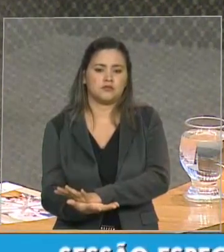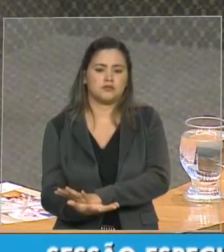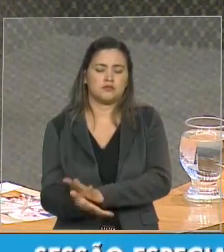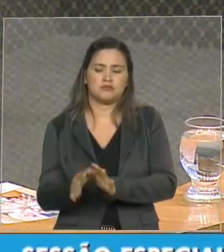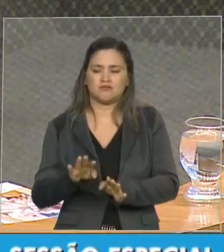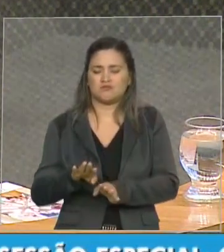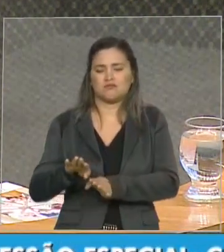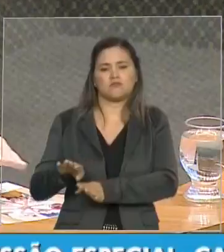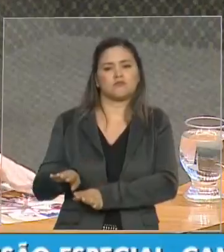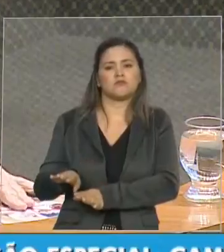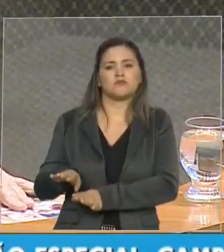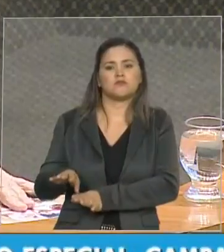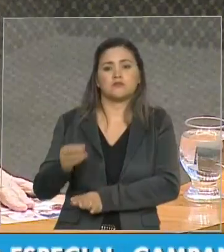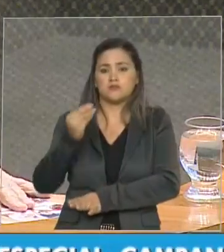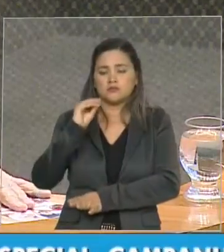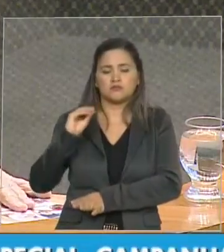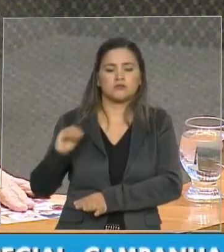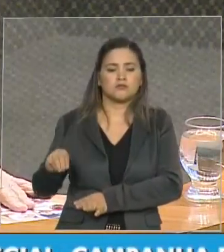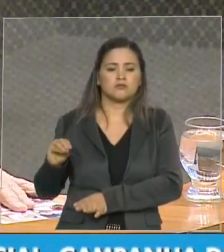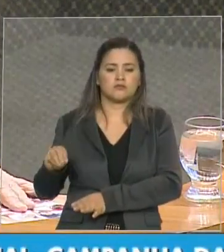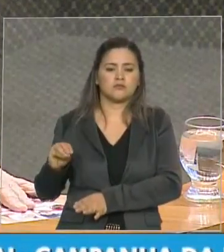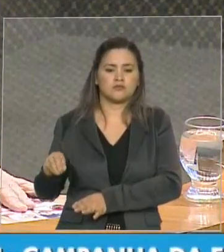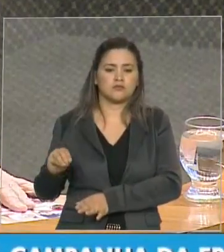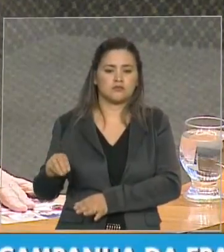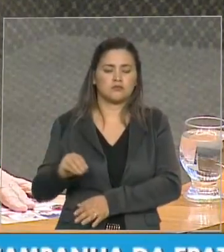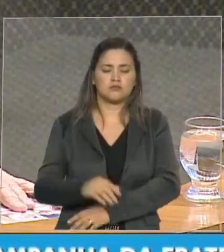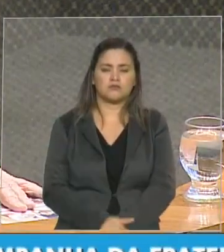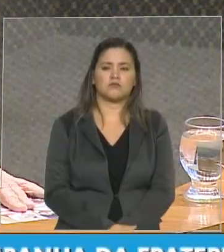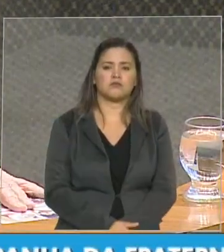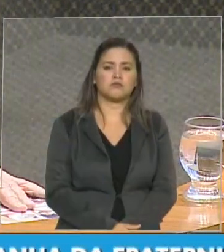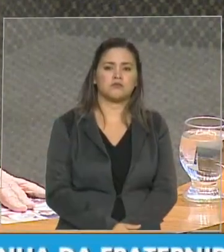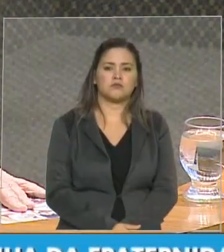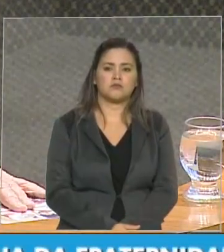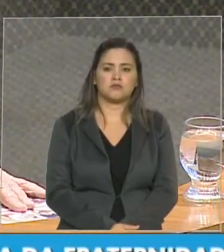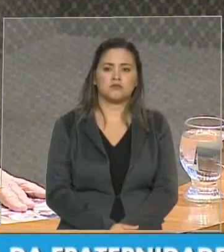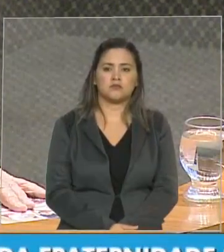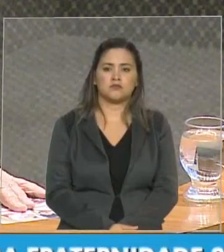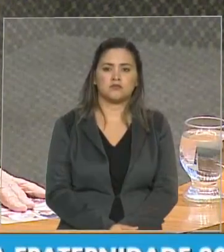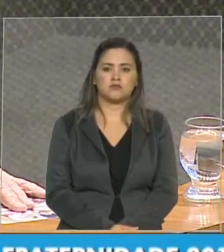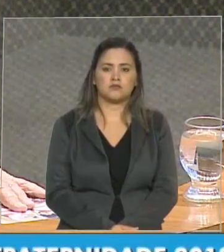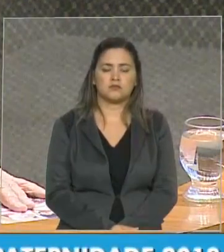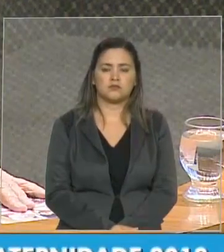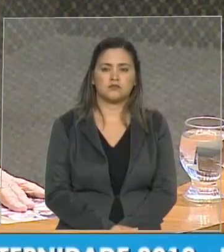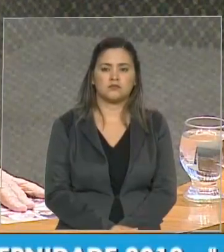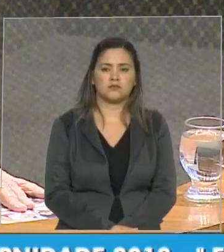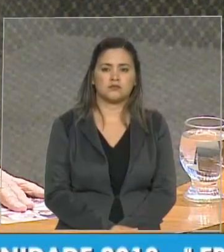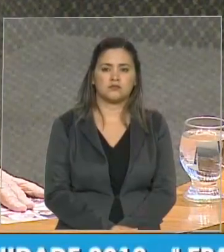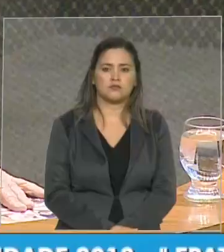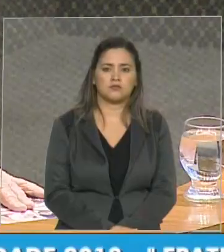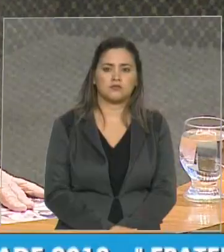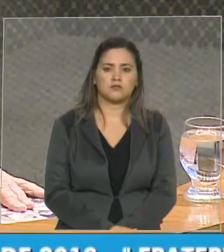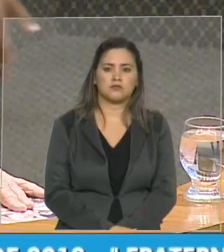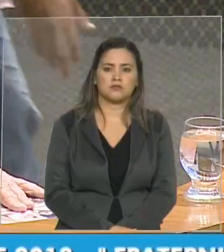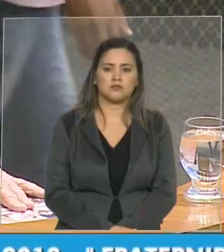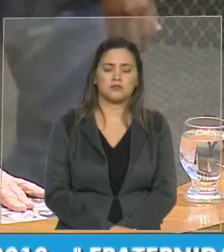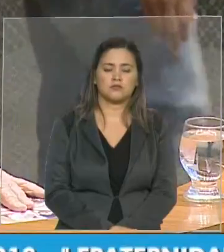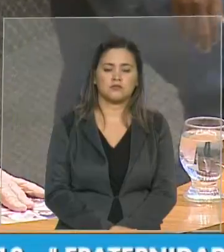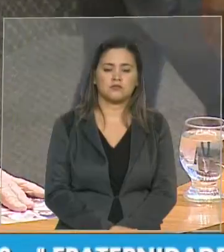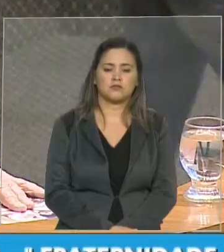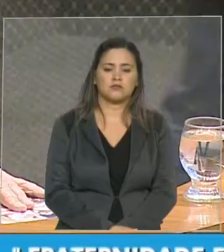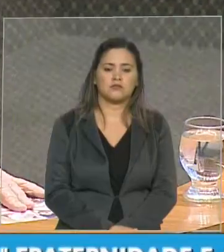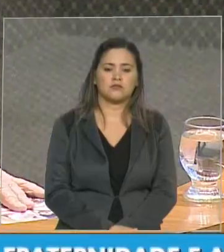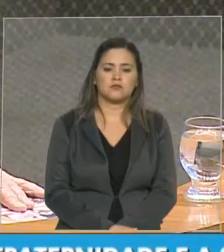excluída. Então, essa questão brasileira. Então, às vezes, nós estamos entregando, por